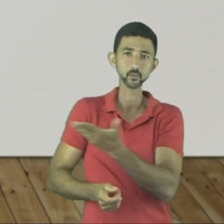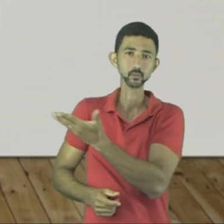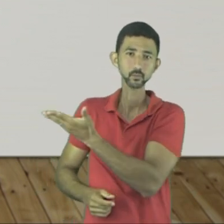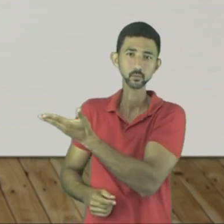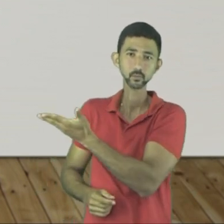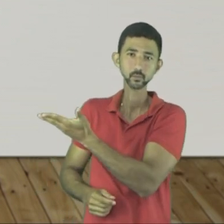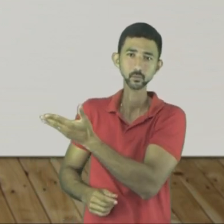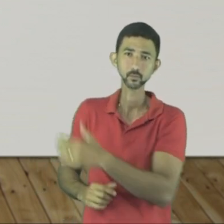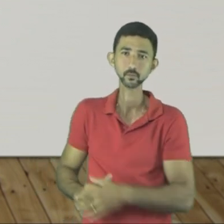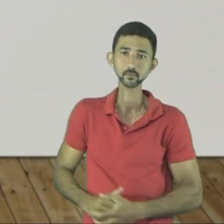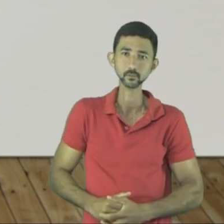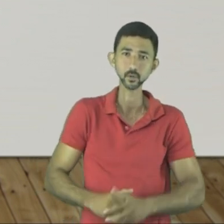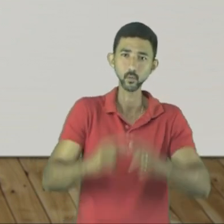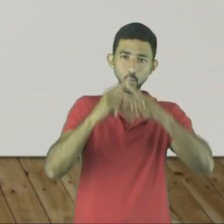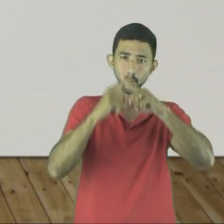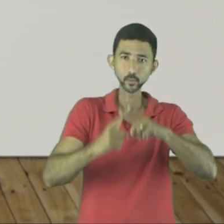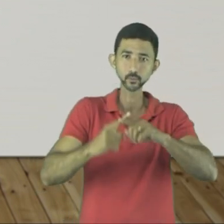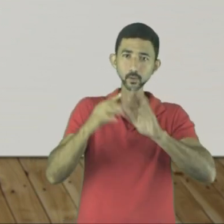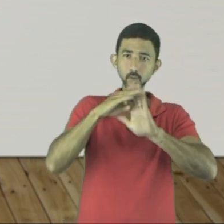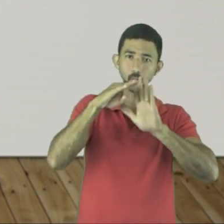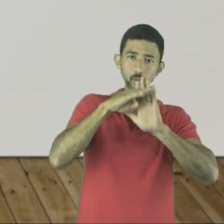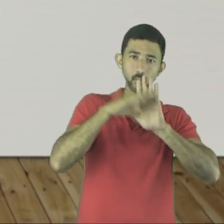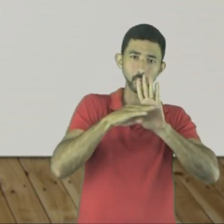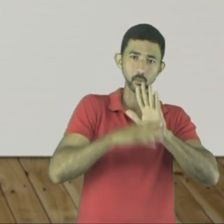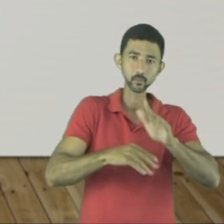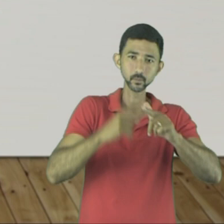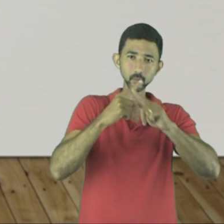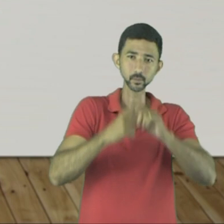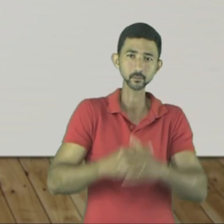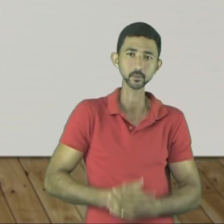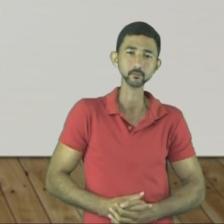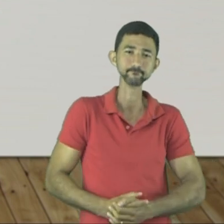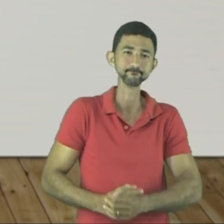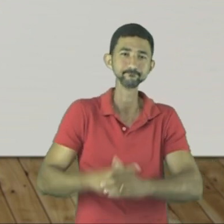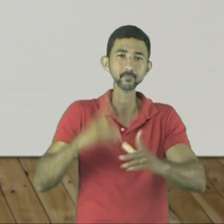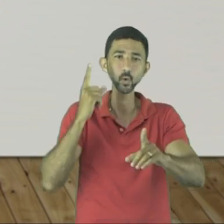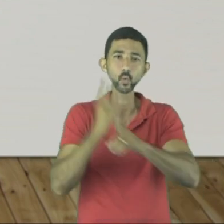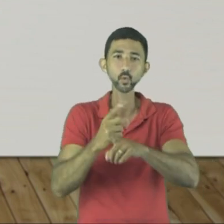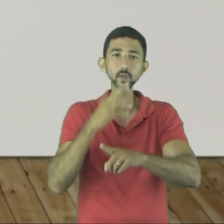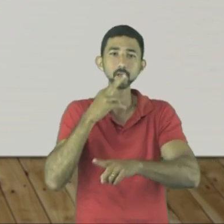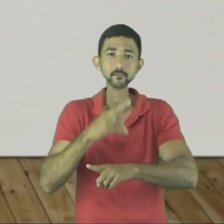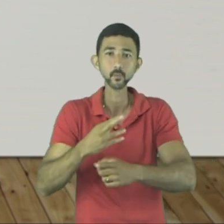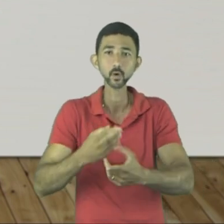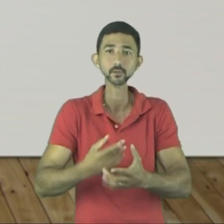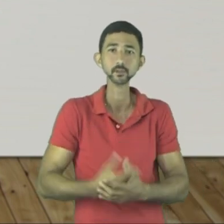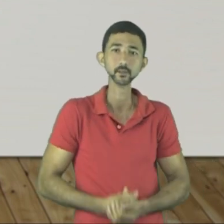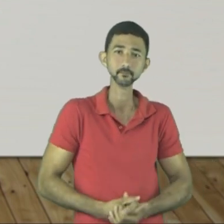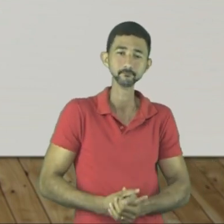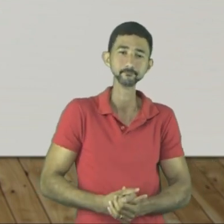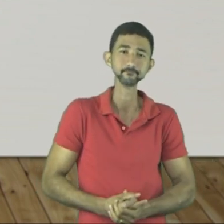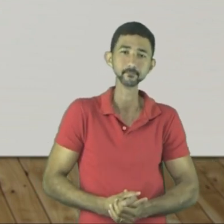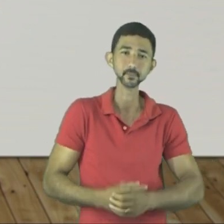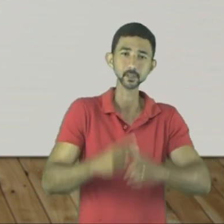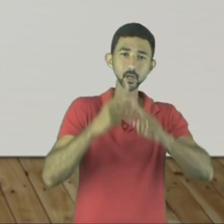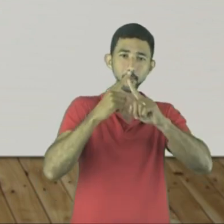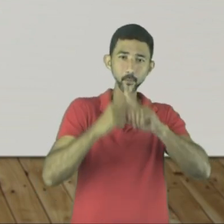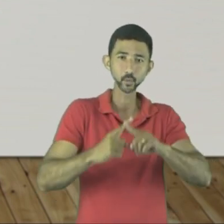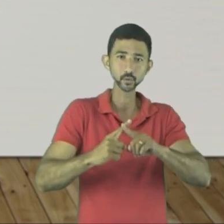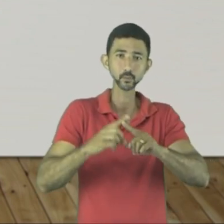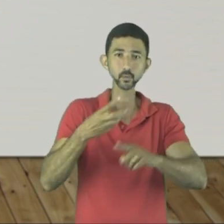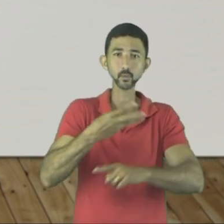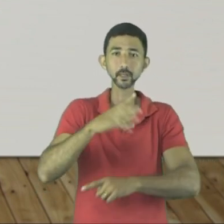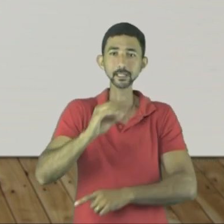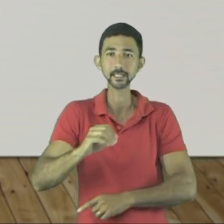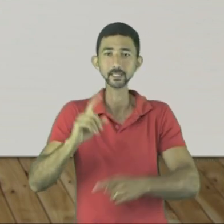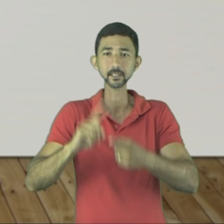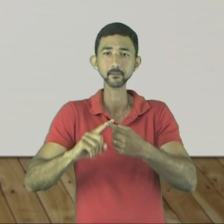eu multiplico. Quando eu multiplico, eu encontro o resultado que é múltiplo desses dois números aqui, ó,